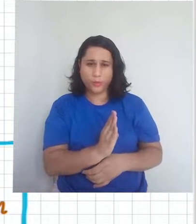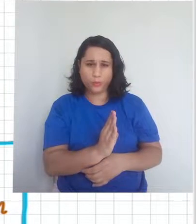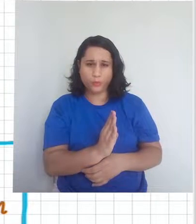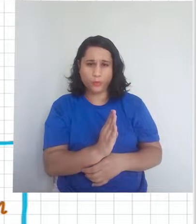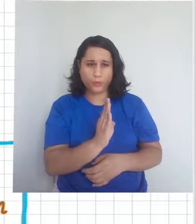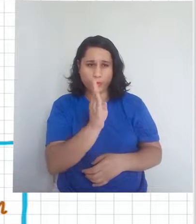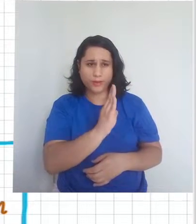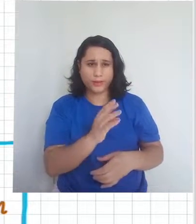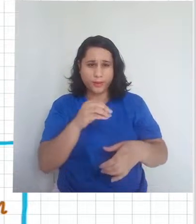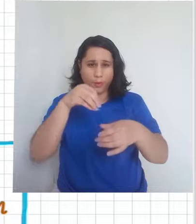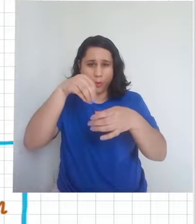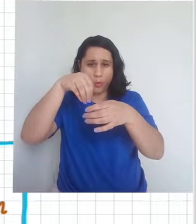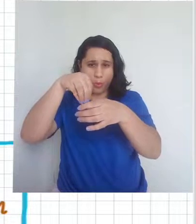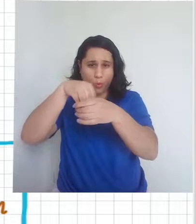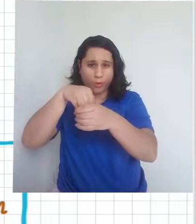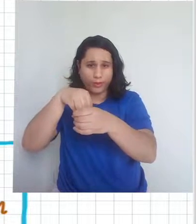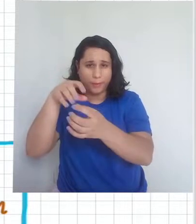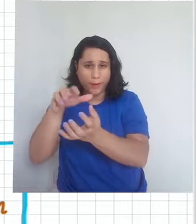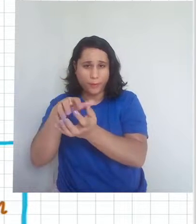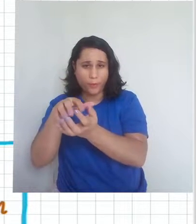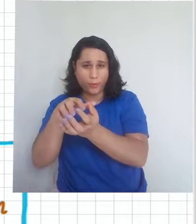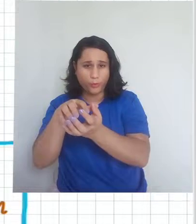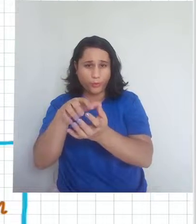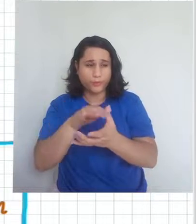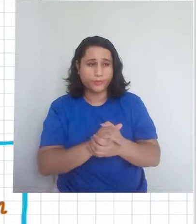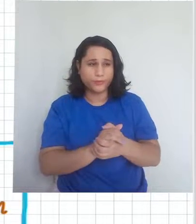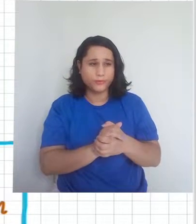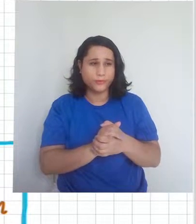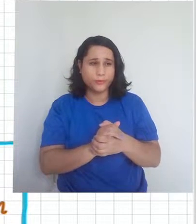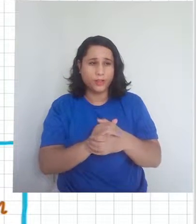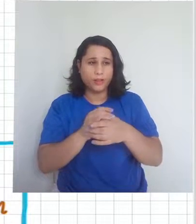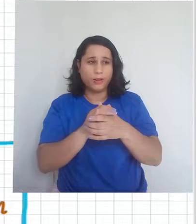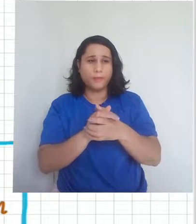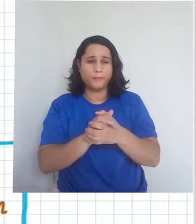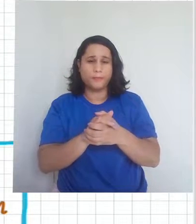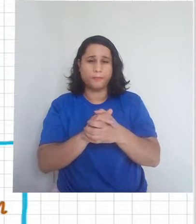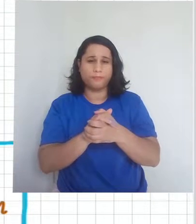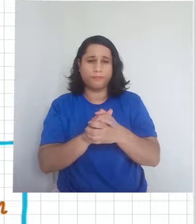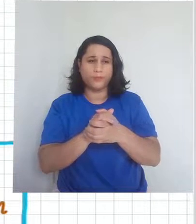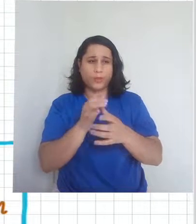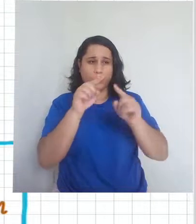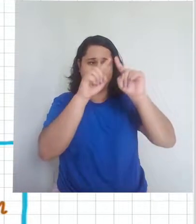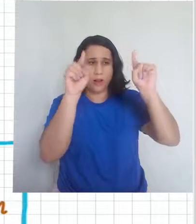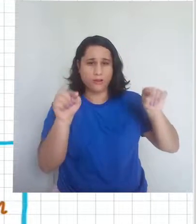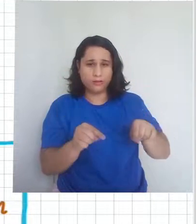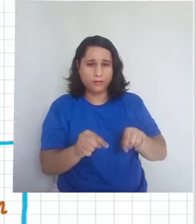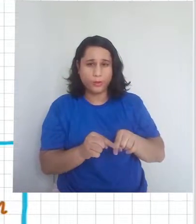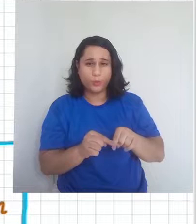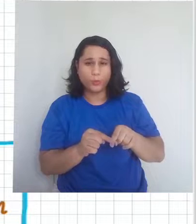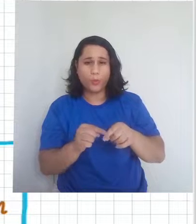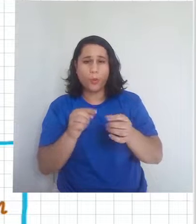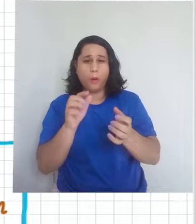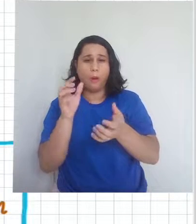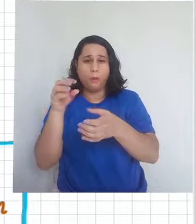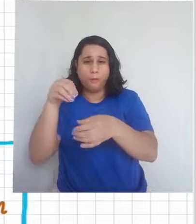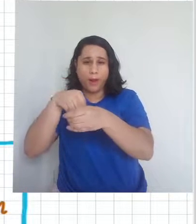seja, dentro do Brasil, Pernambuco está dentro dele? Contém ou não